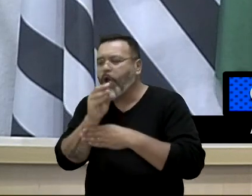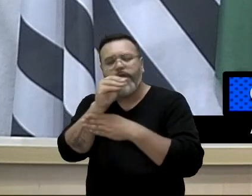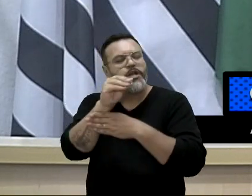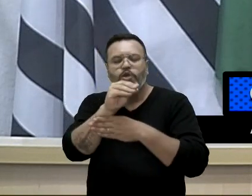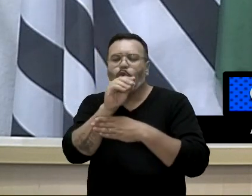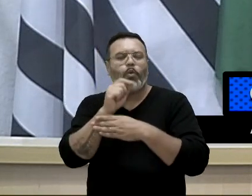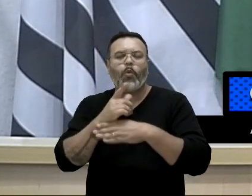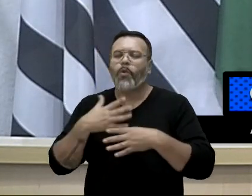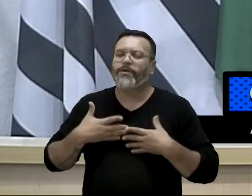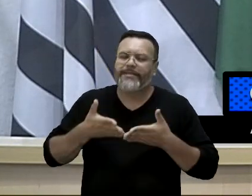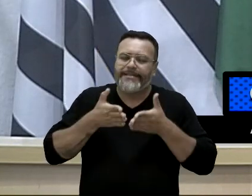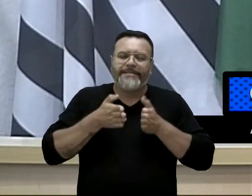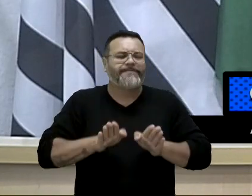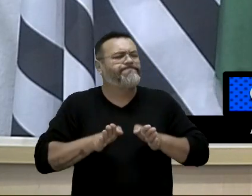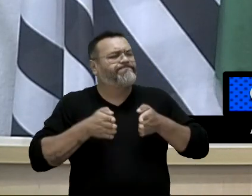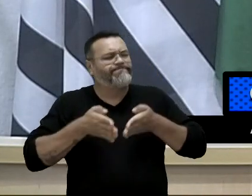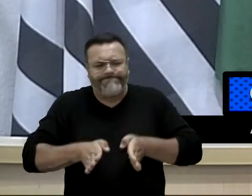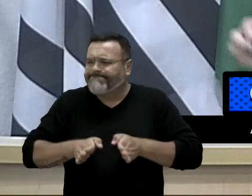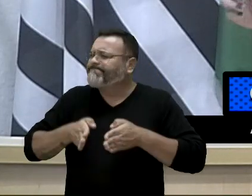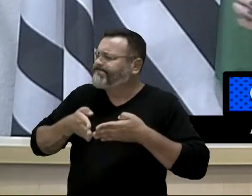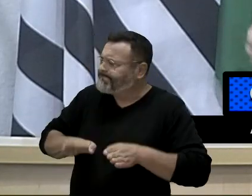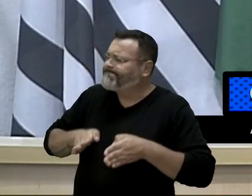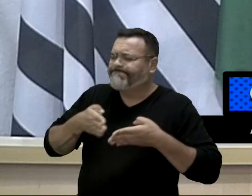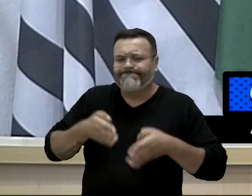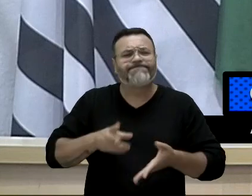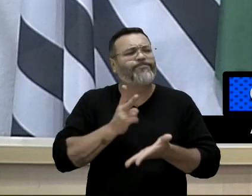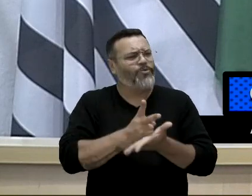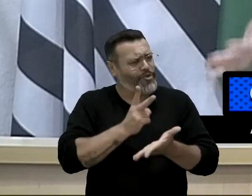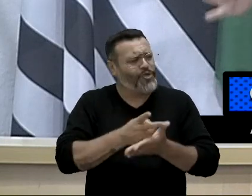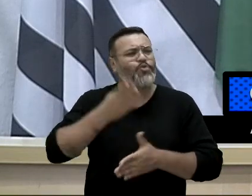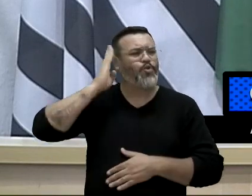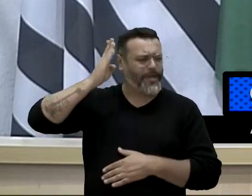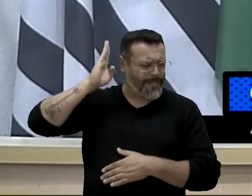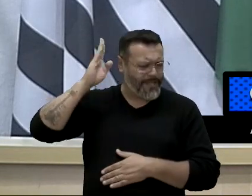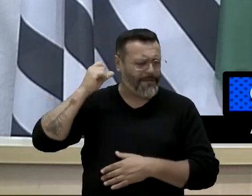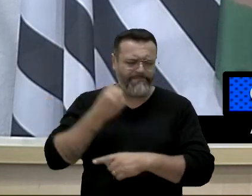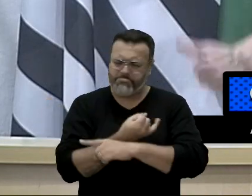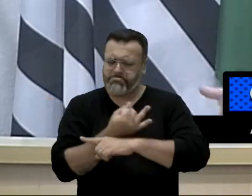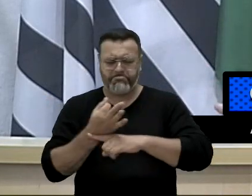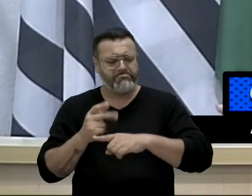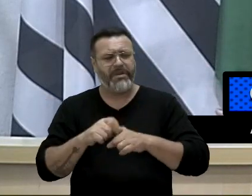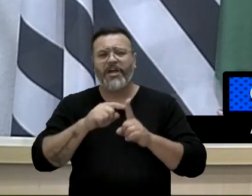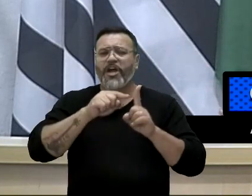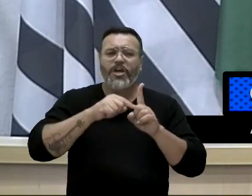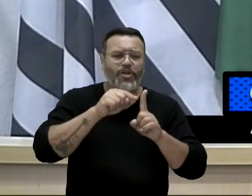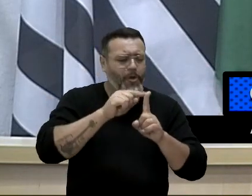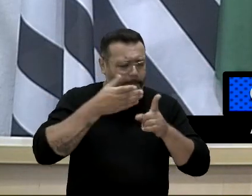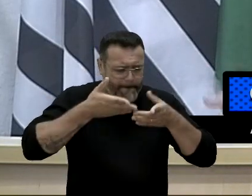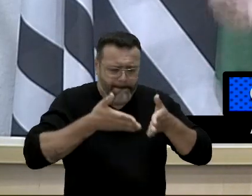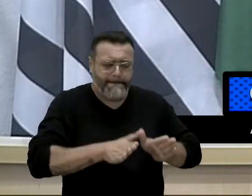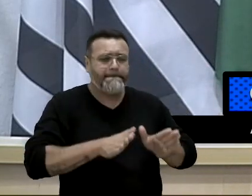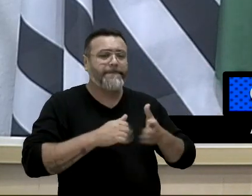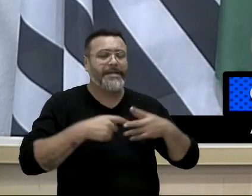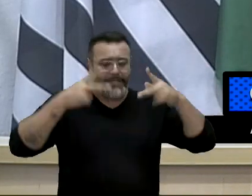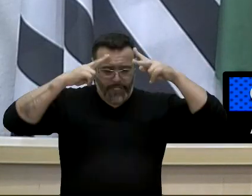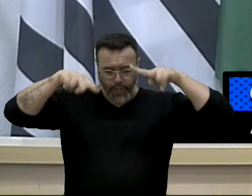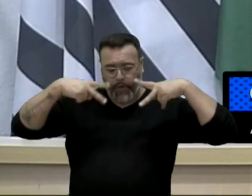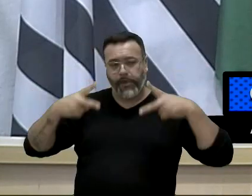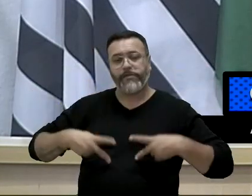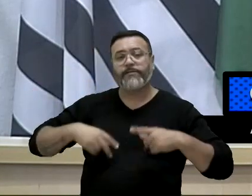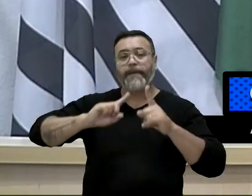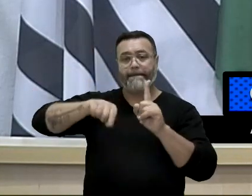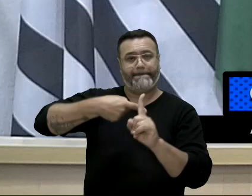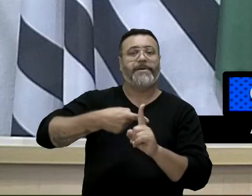crianças, continuem nascendo muitas crianças em Taubaté, de um parto cada vez mais humanizado,